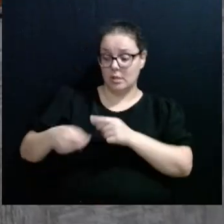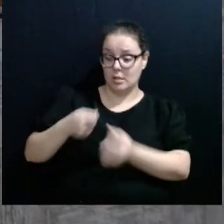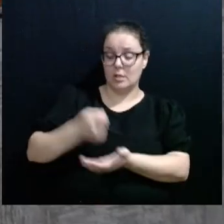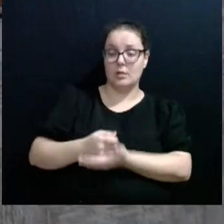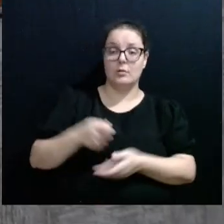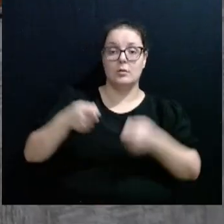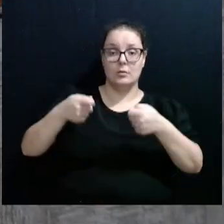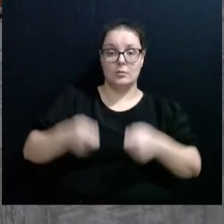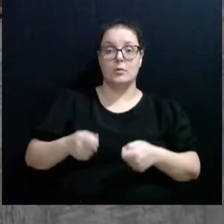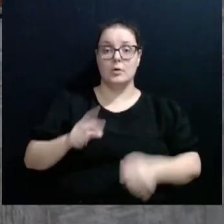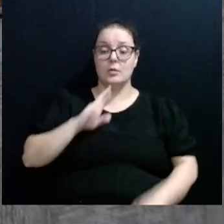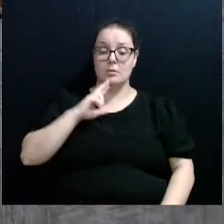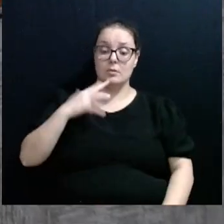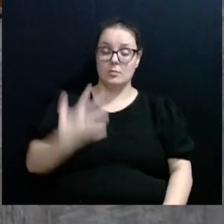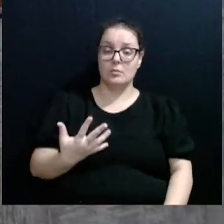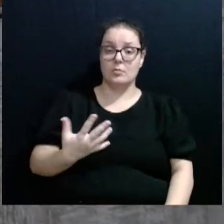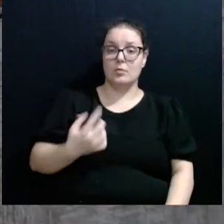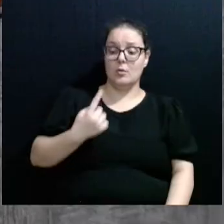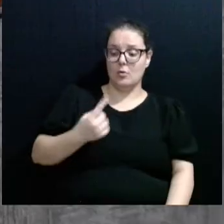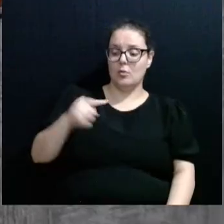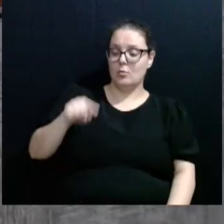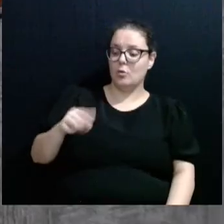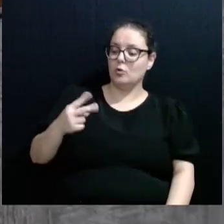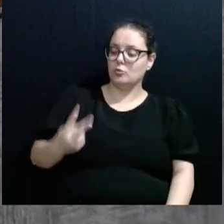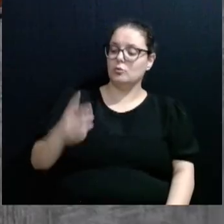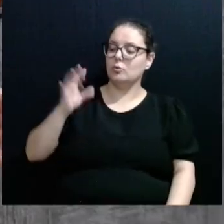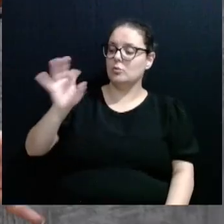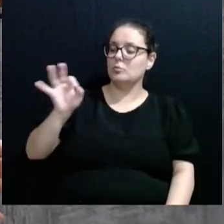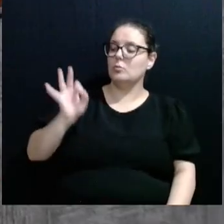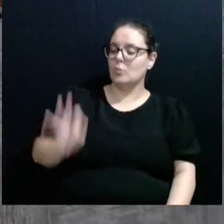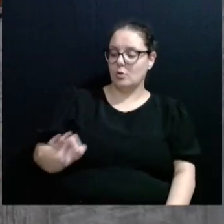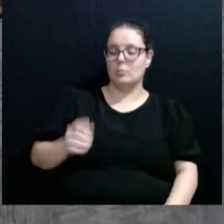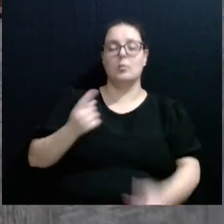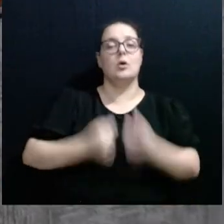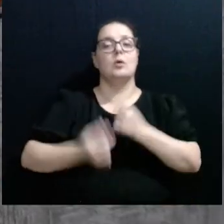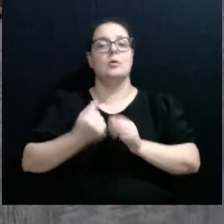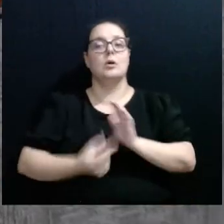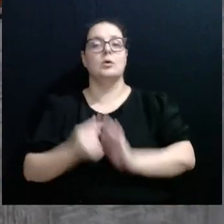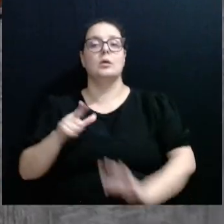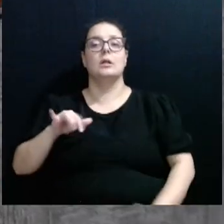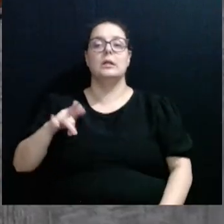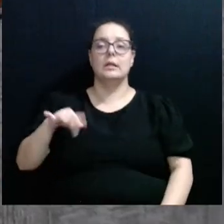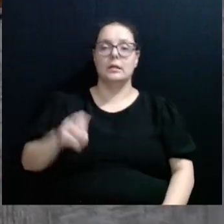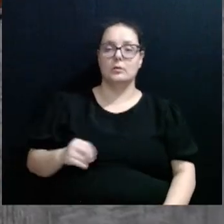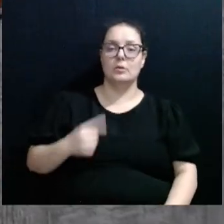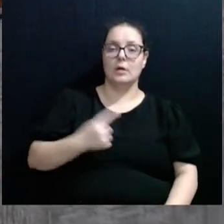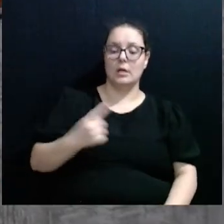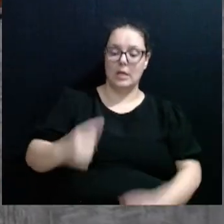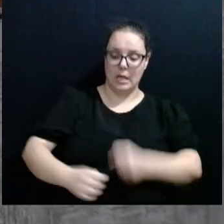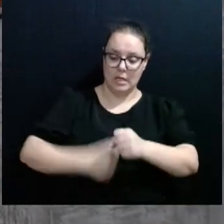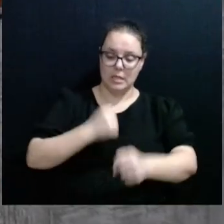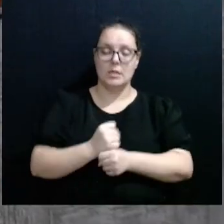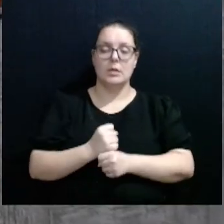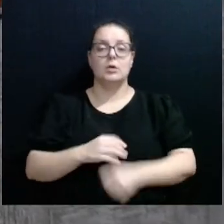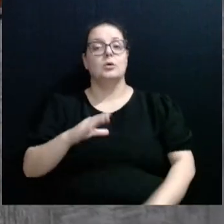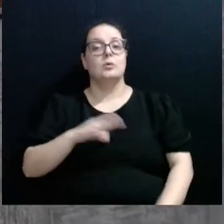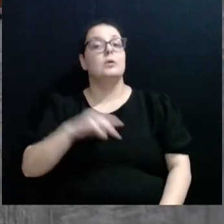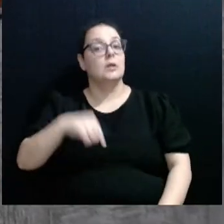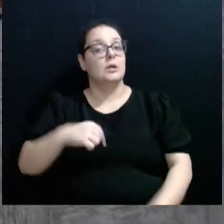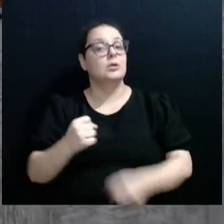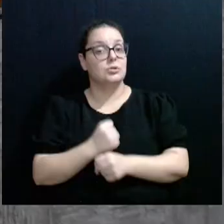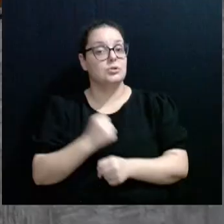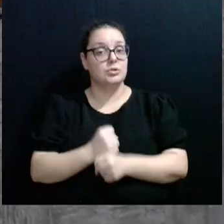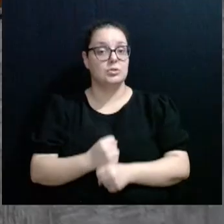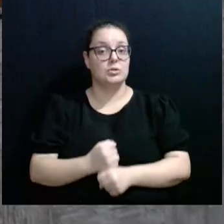a 1,2% do orçamento líquido anual do município. Este ano, cada vereador